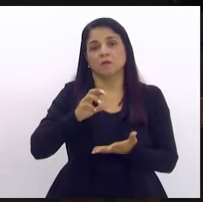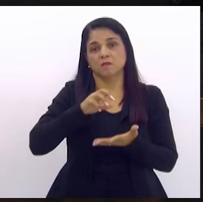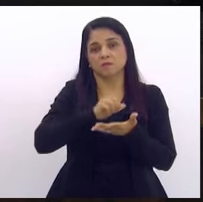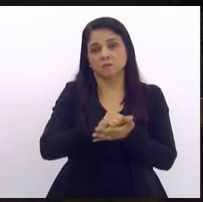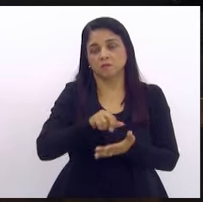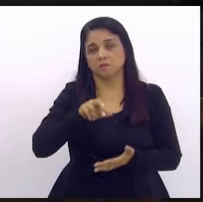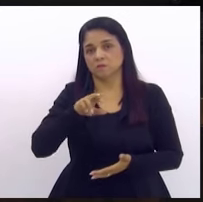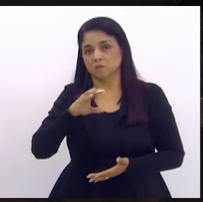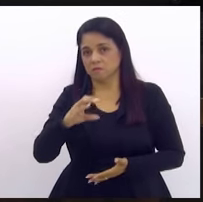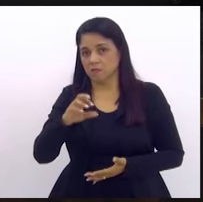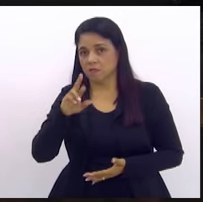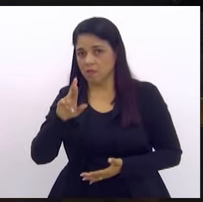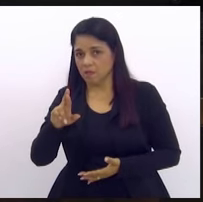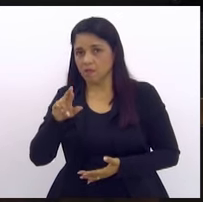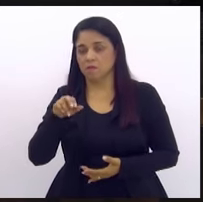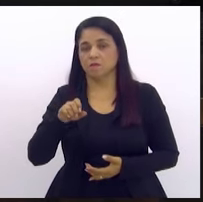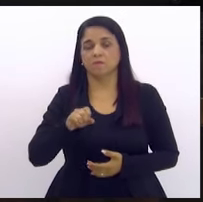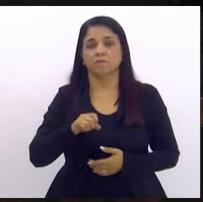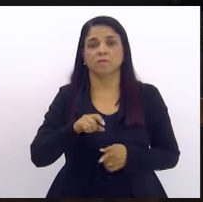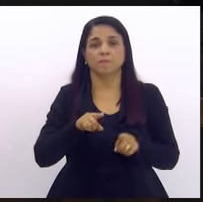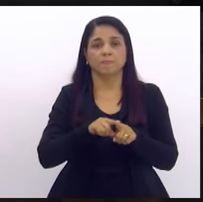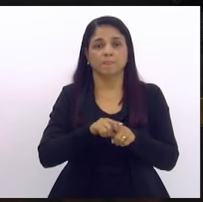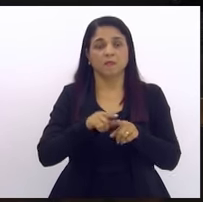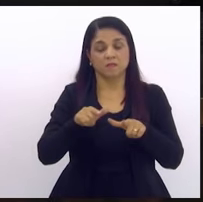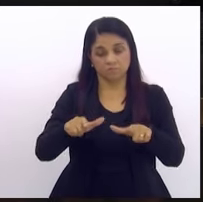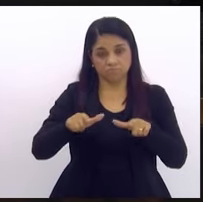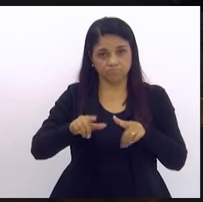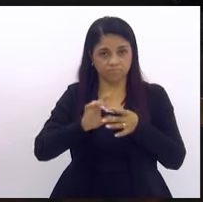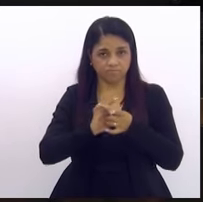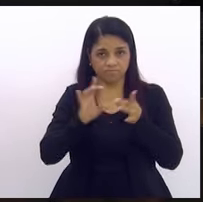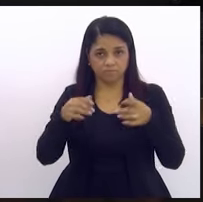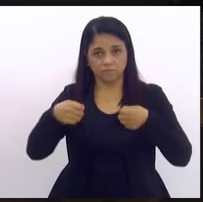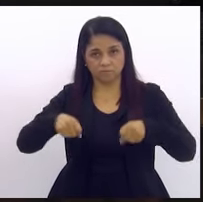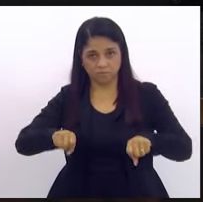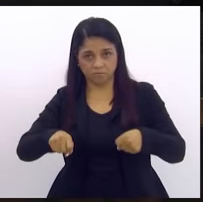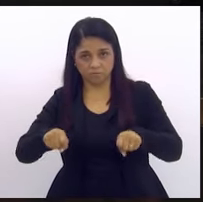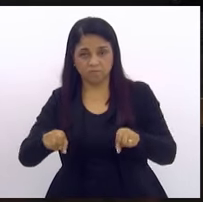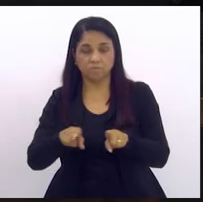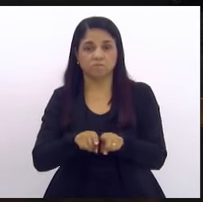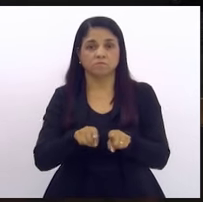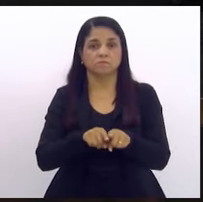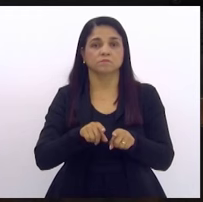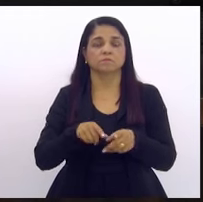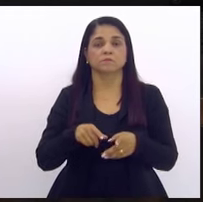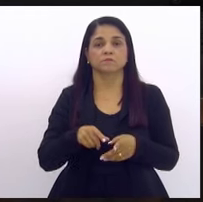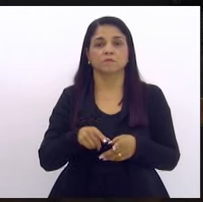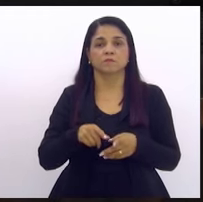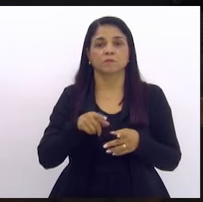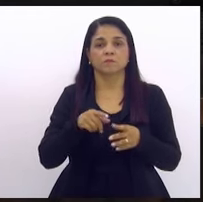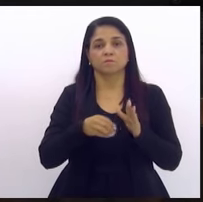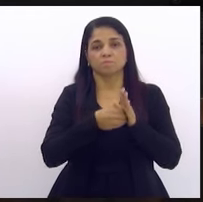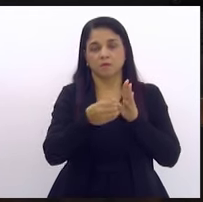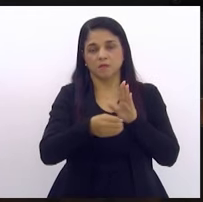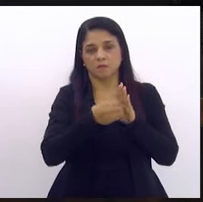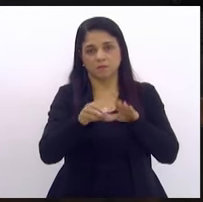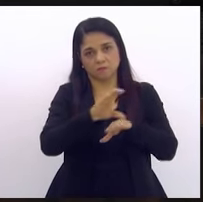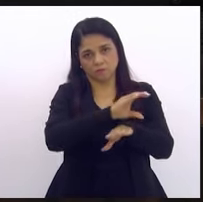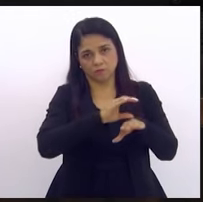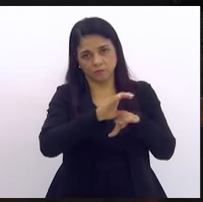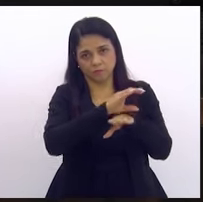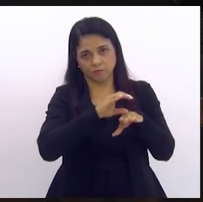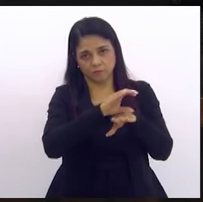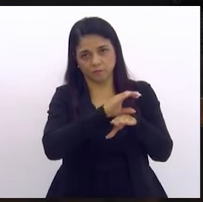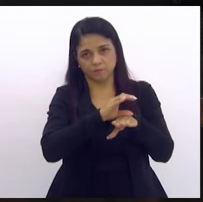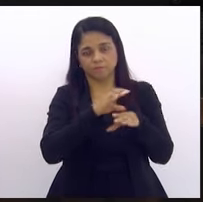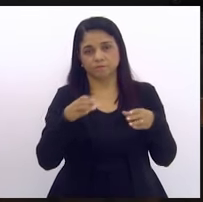CRLV, Certificado de Registro e Licenciamento de Veículo, na forma que menciona. Pendendo de parecer da